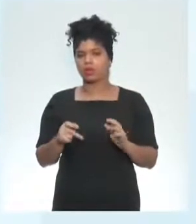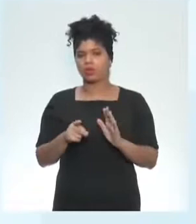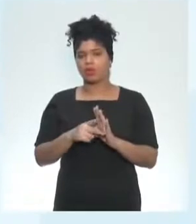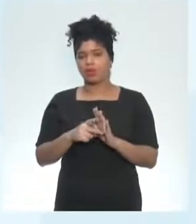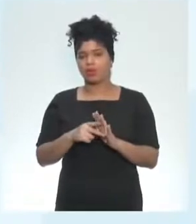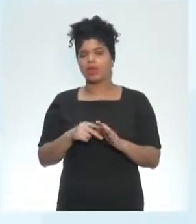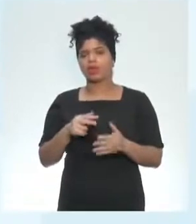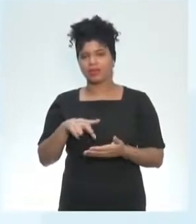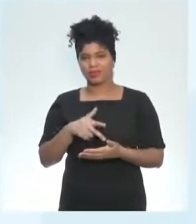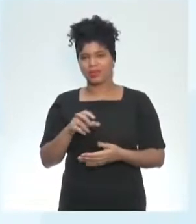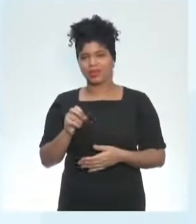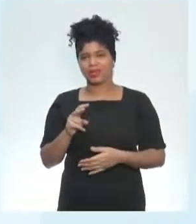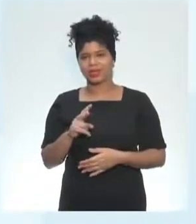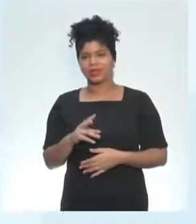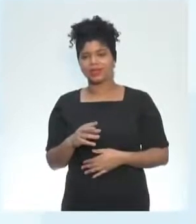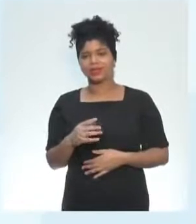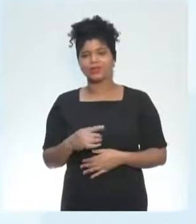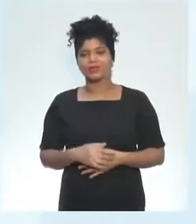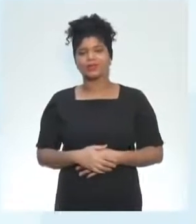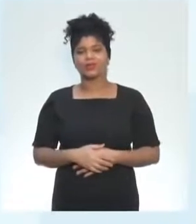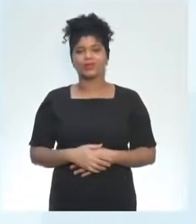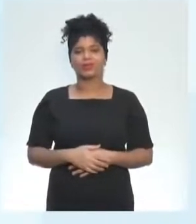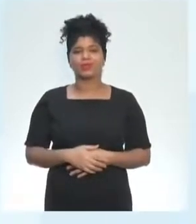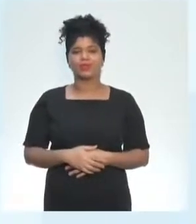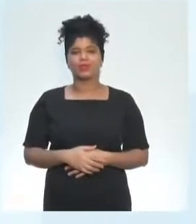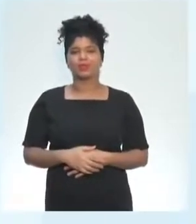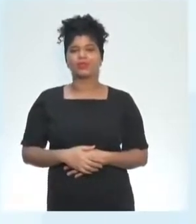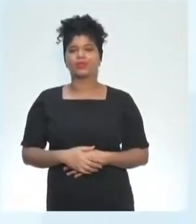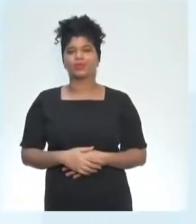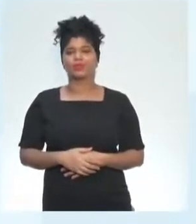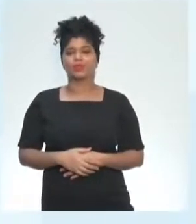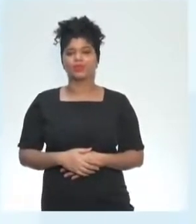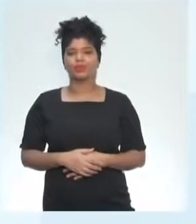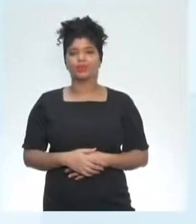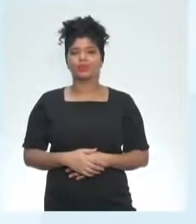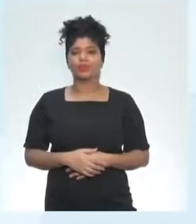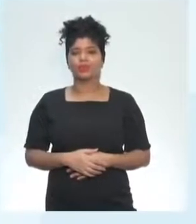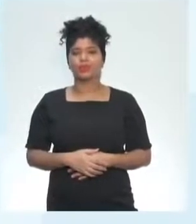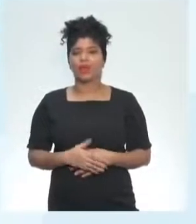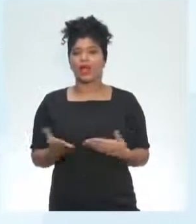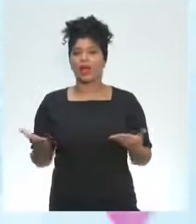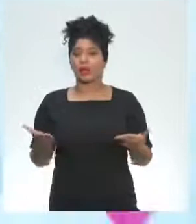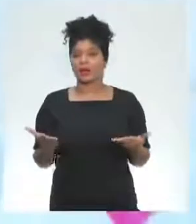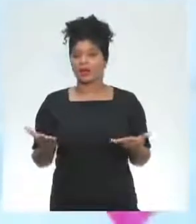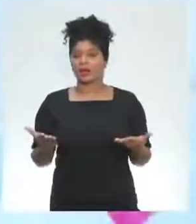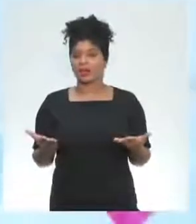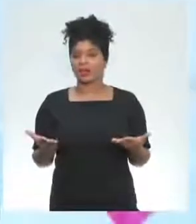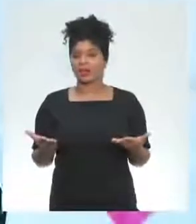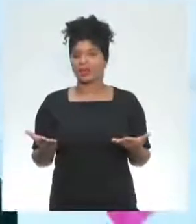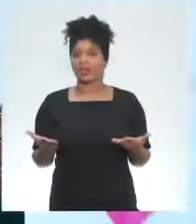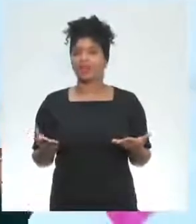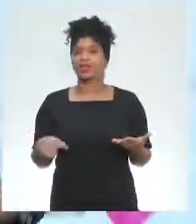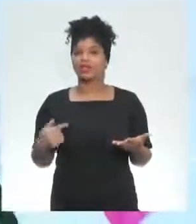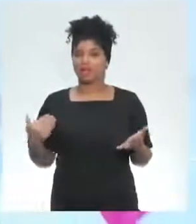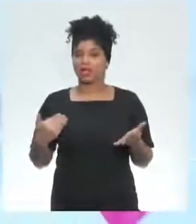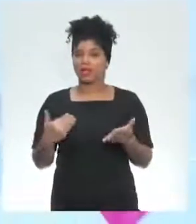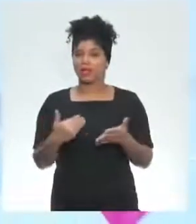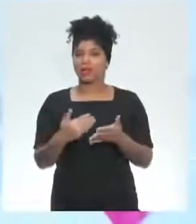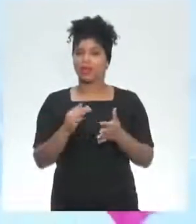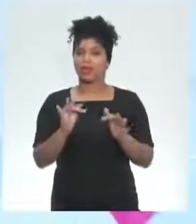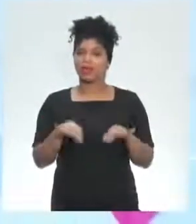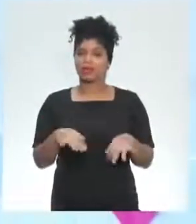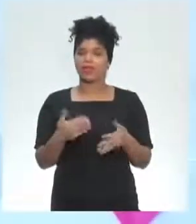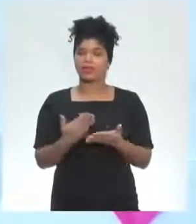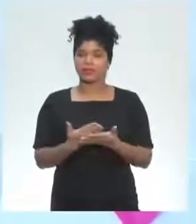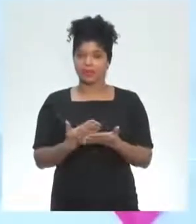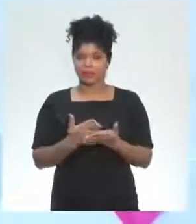tipo de dança, certo? Que eu tenho ali, tá bom? Então, gente, agora, né, a gente já está chegando ao final da nossa